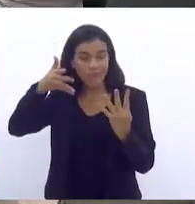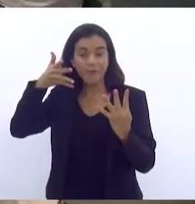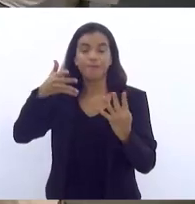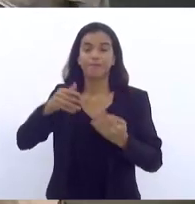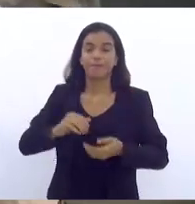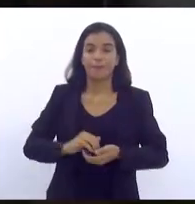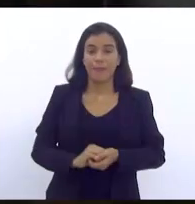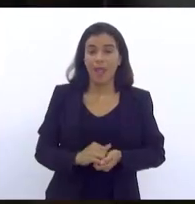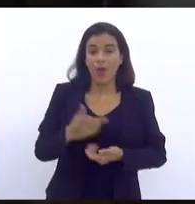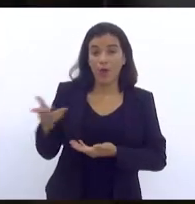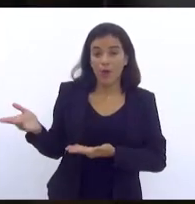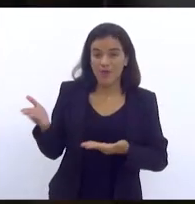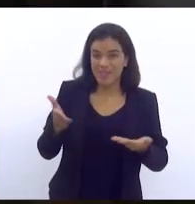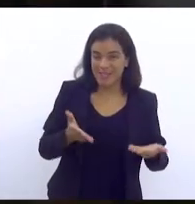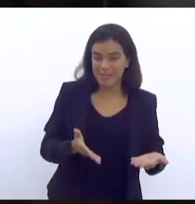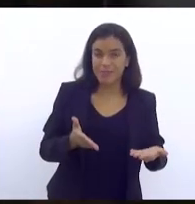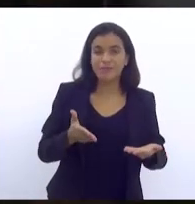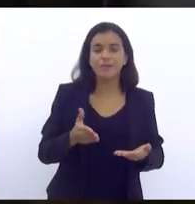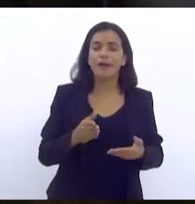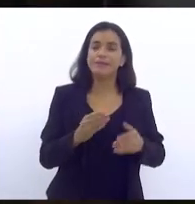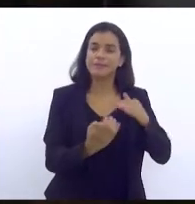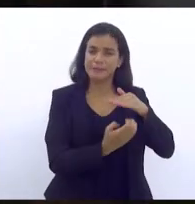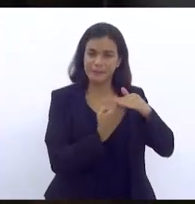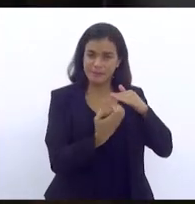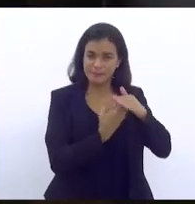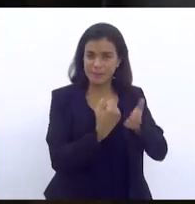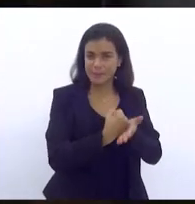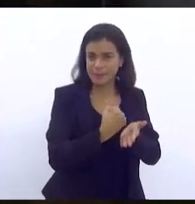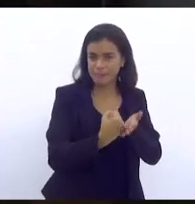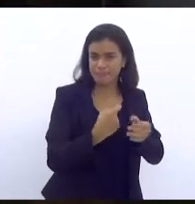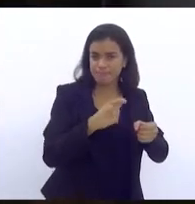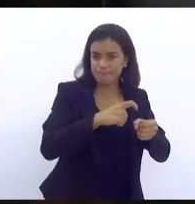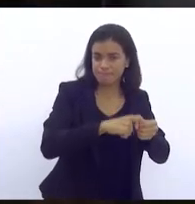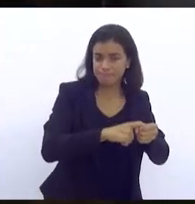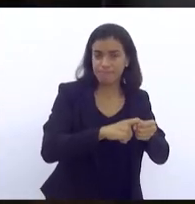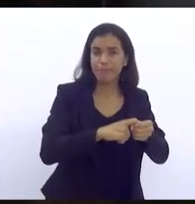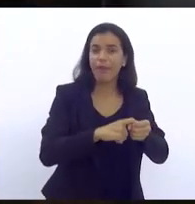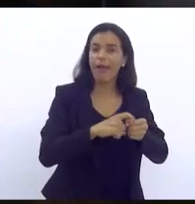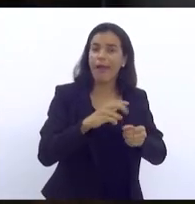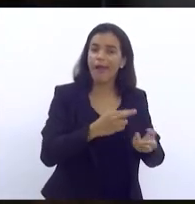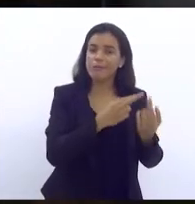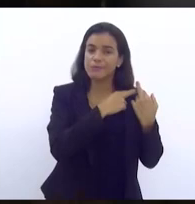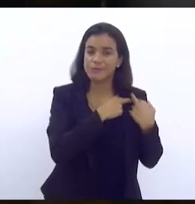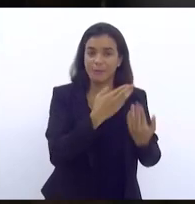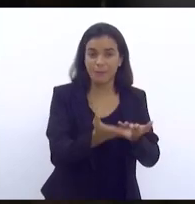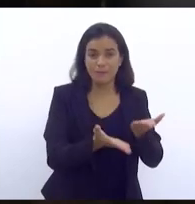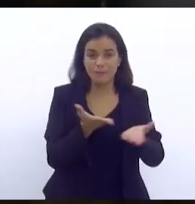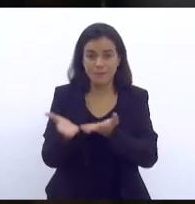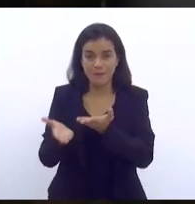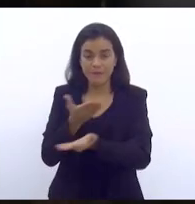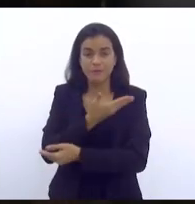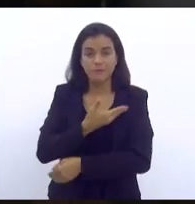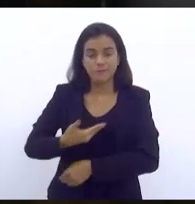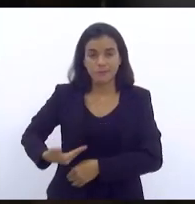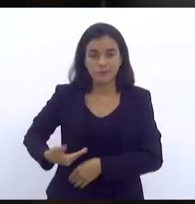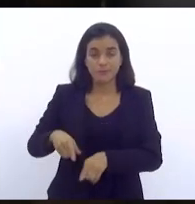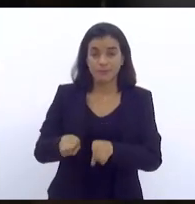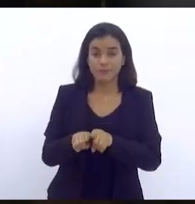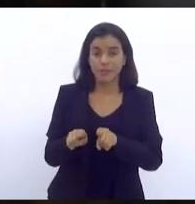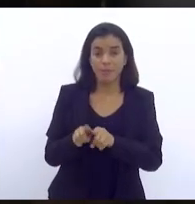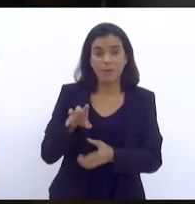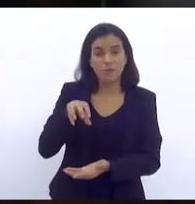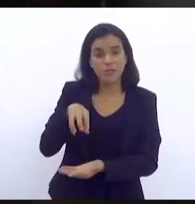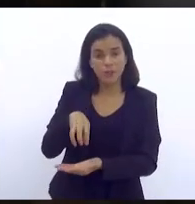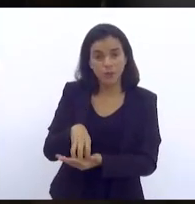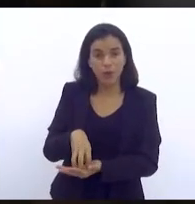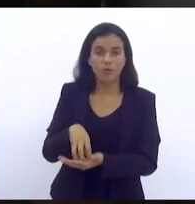aqui nesse primeiro momento as concessionárias responsáveis pelo serviço público bem como os setores do funcionalismo